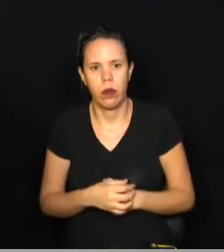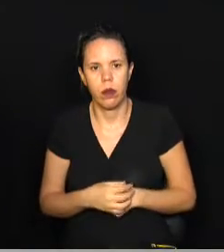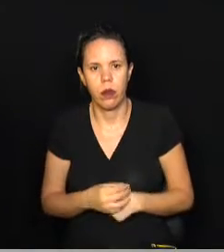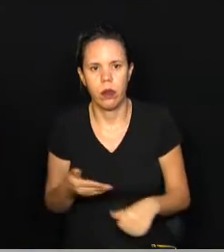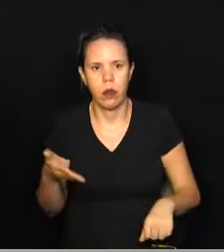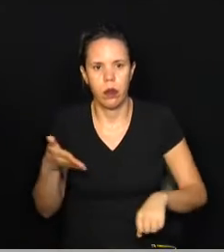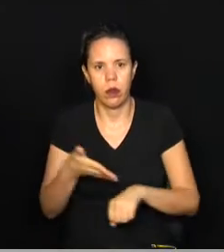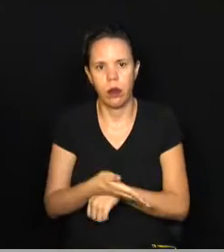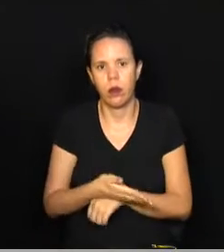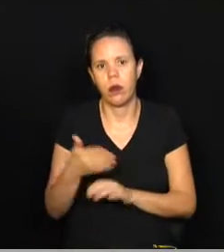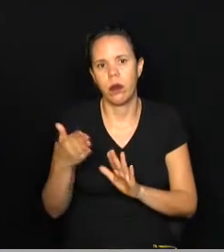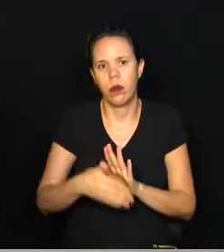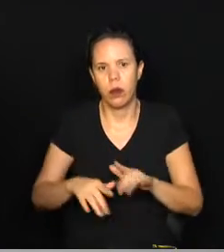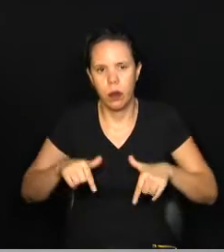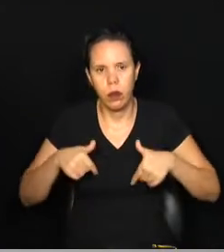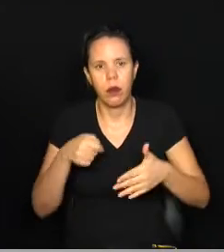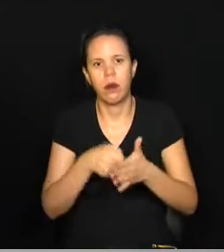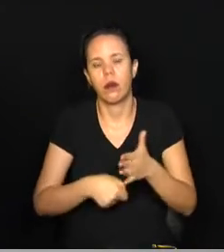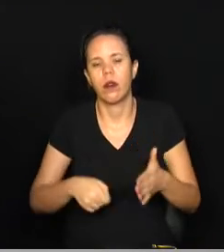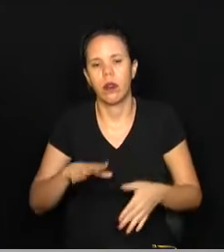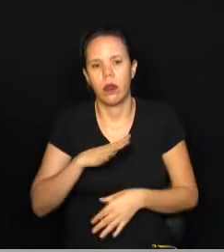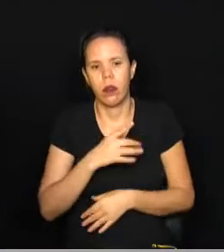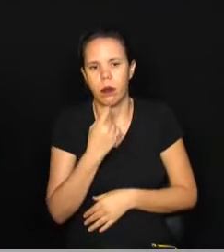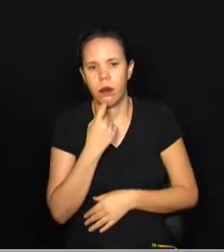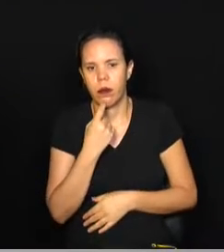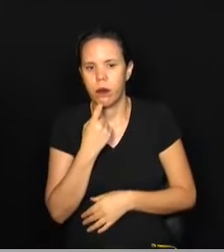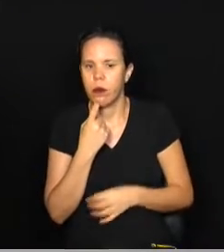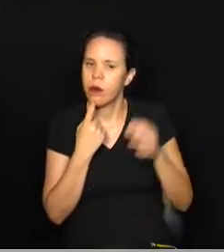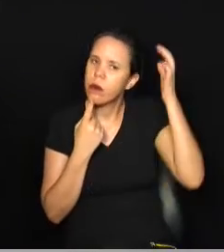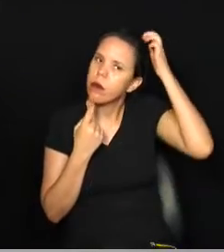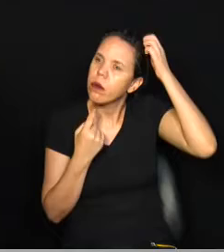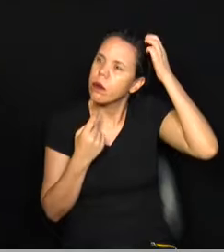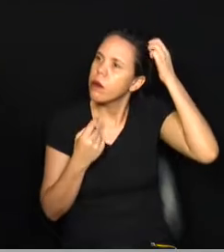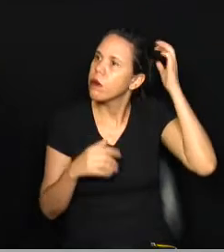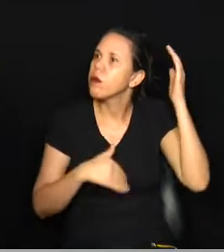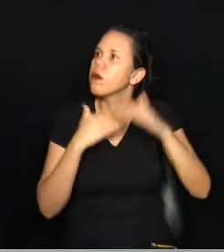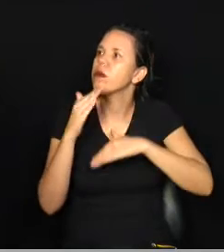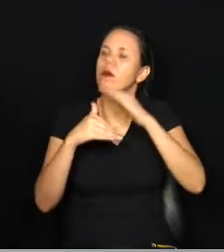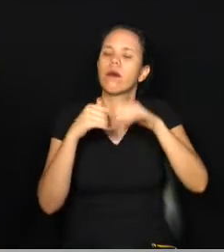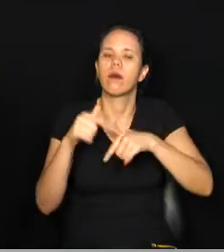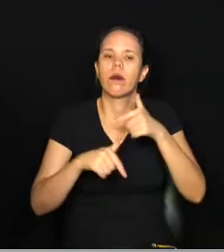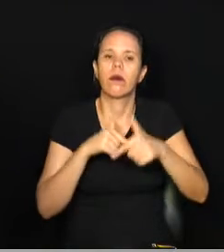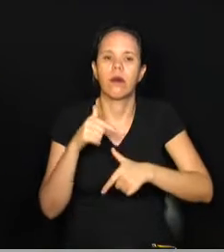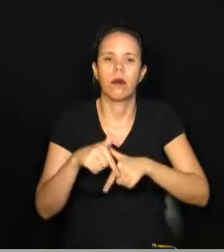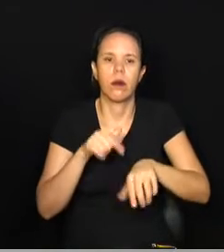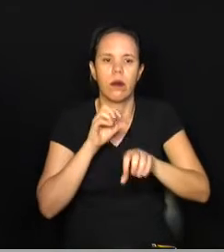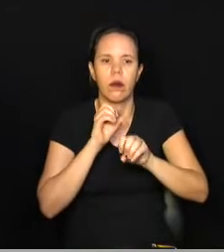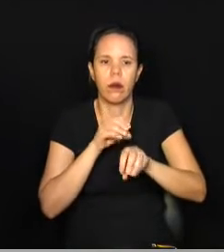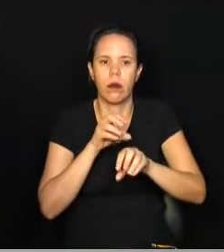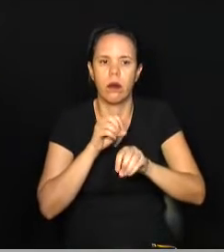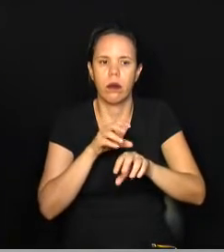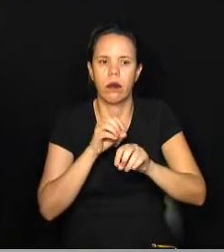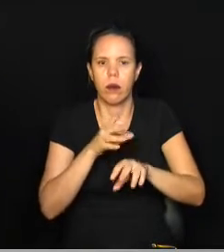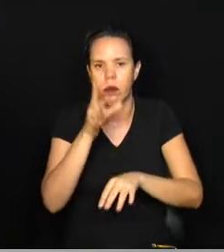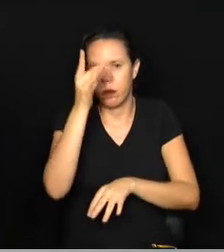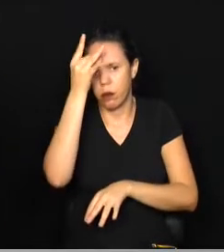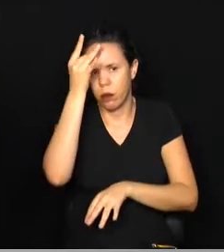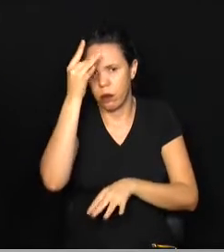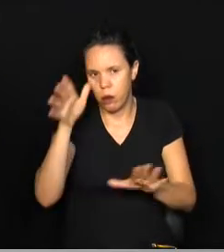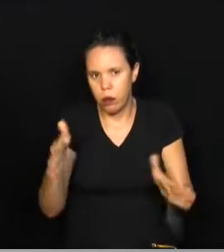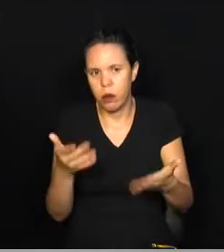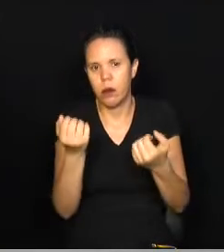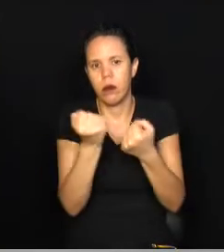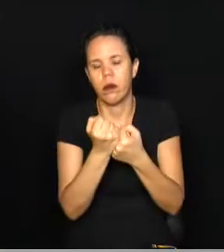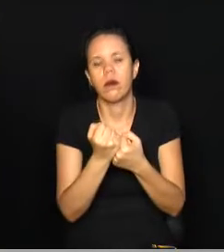entrem em prol da optometria na cidade de Campinas, é a evolução do nosso trabalho educacional e a favor, em